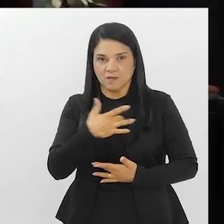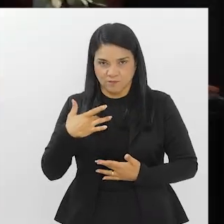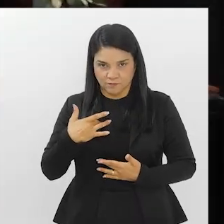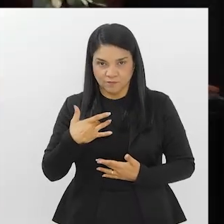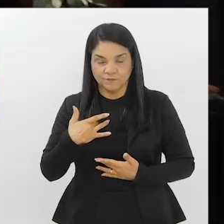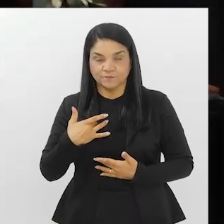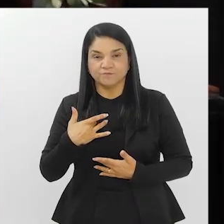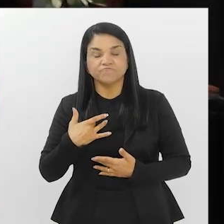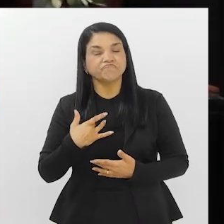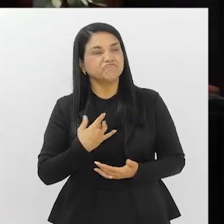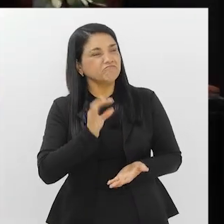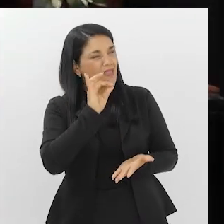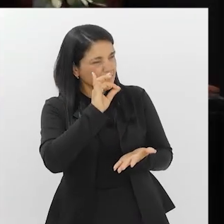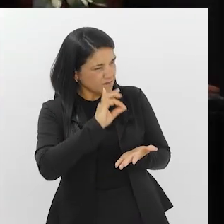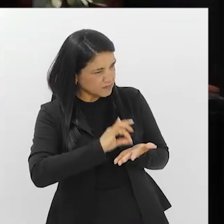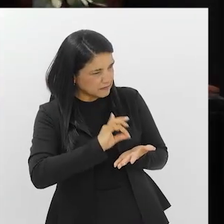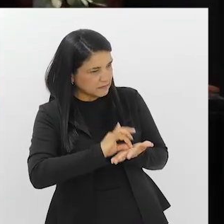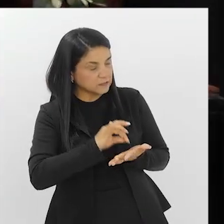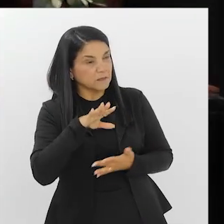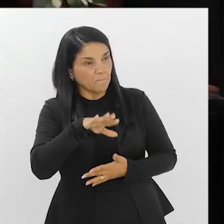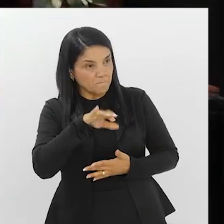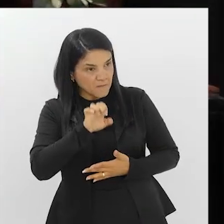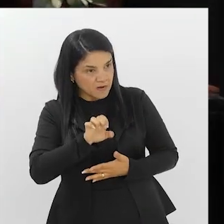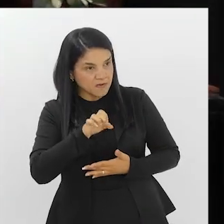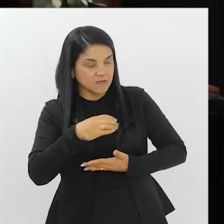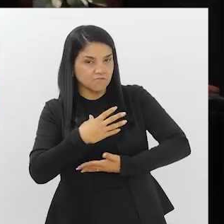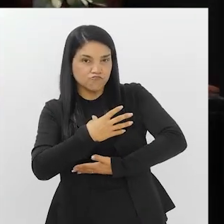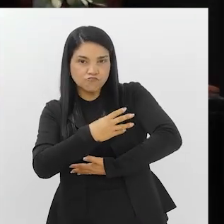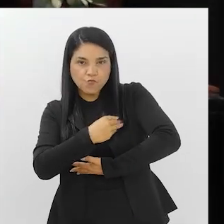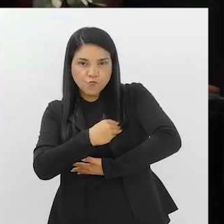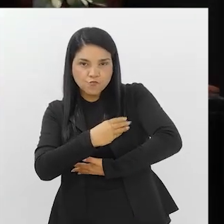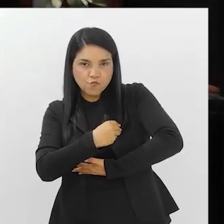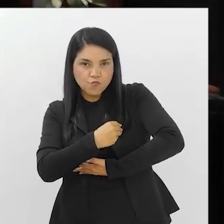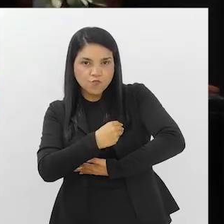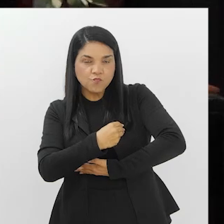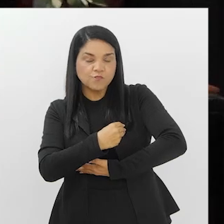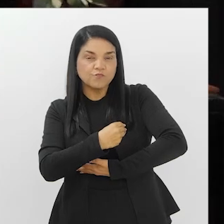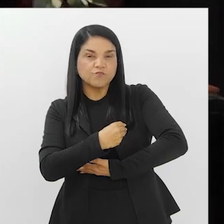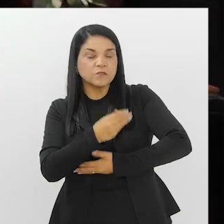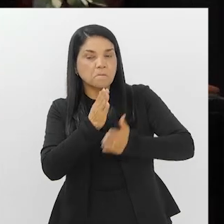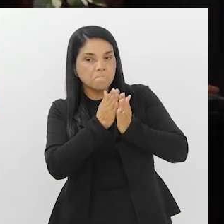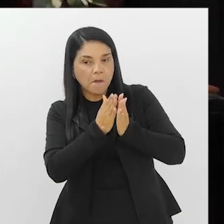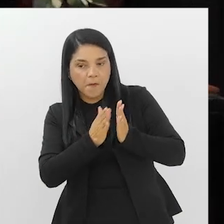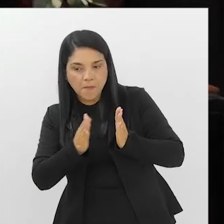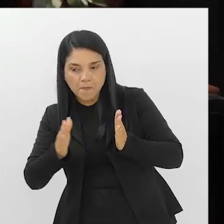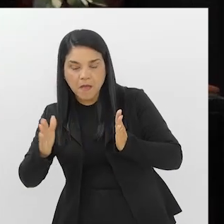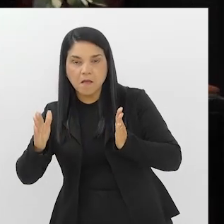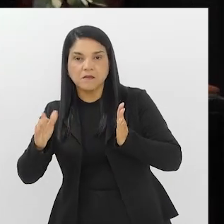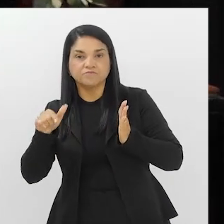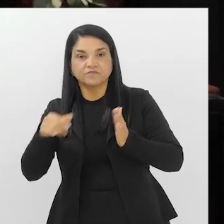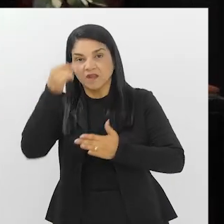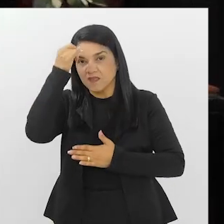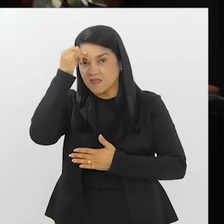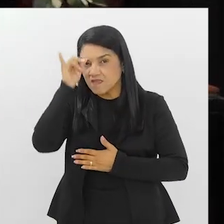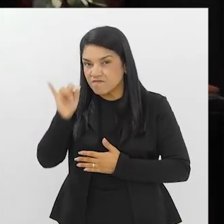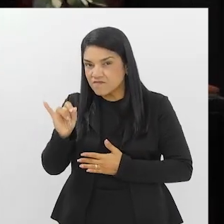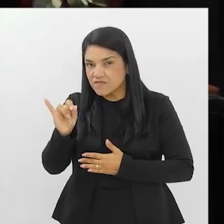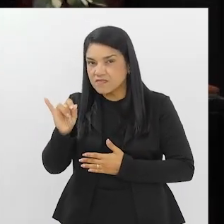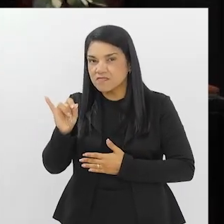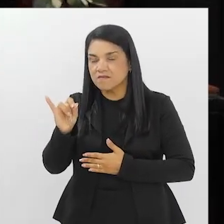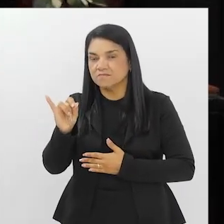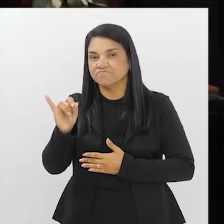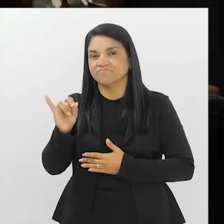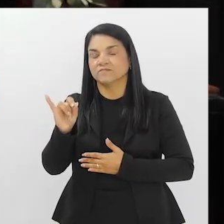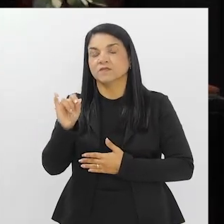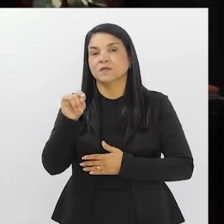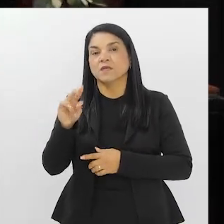Isso é verdade, Nayara? Quer dizer, a mãe que amamenta o seu filho mais prolongadamente, ela evita, ela fica